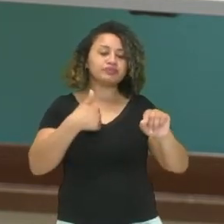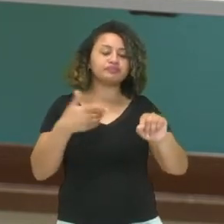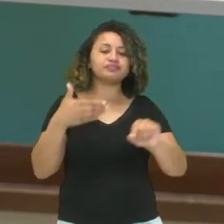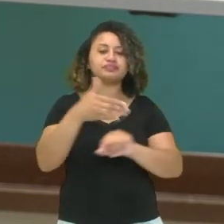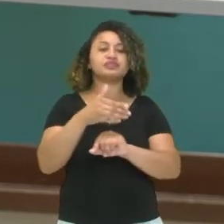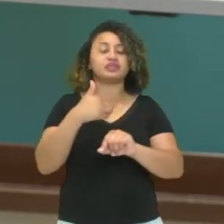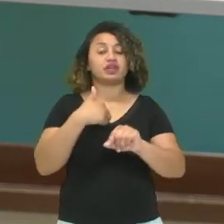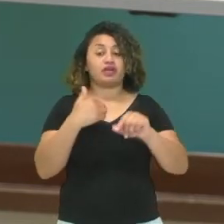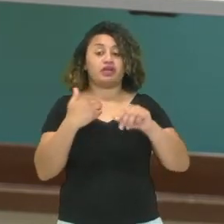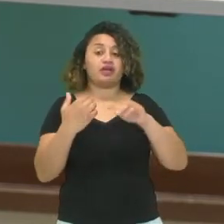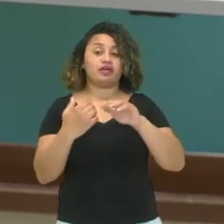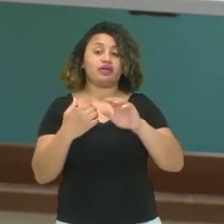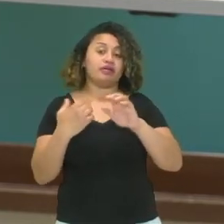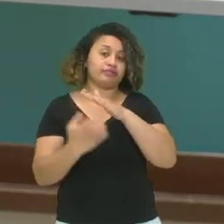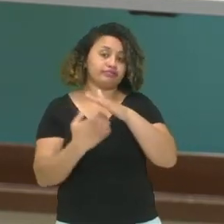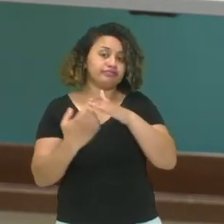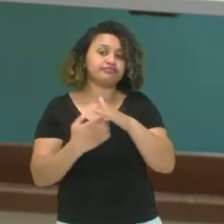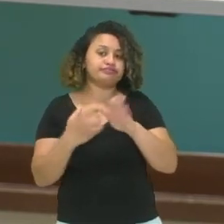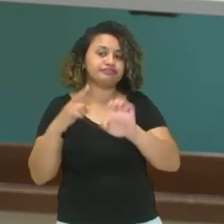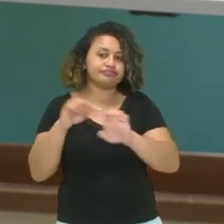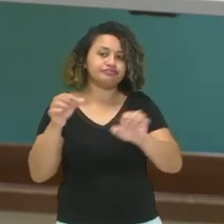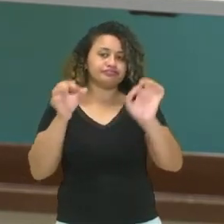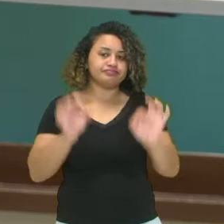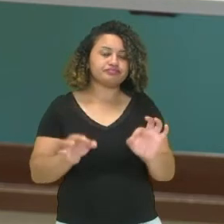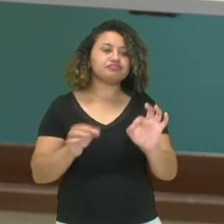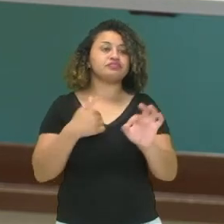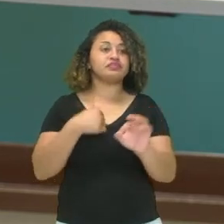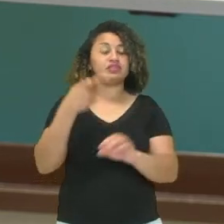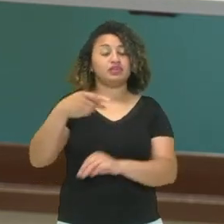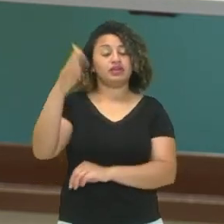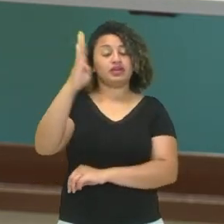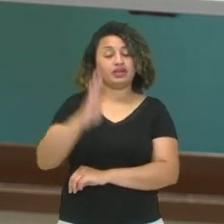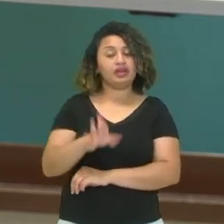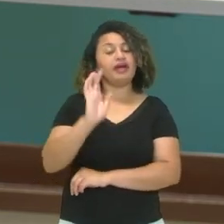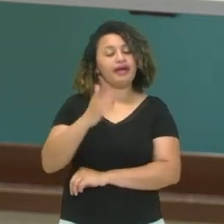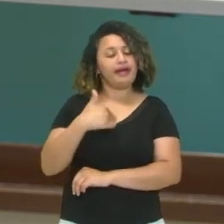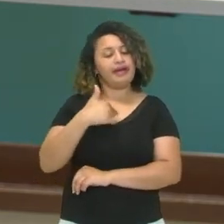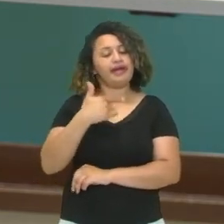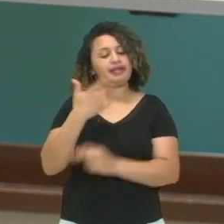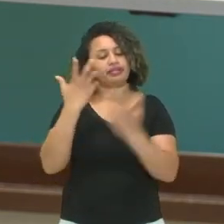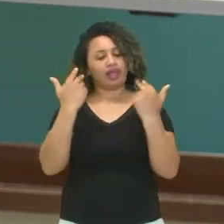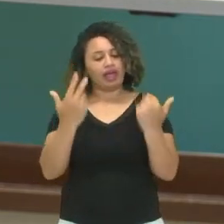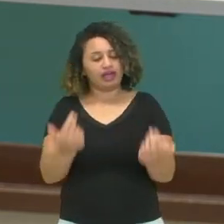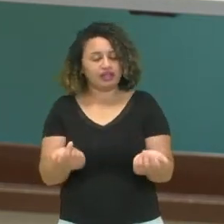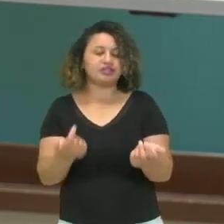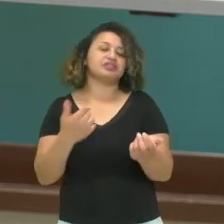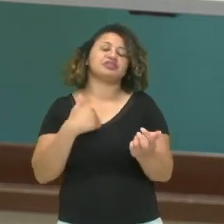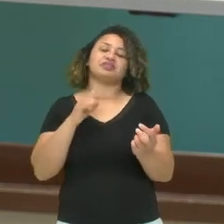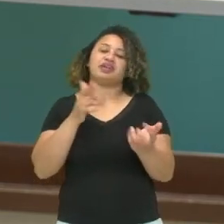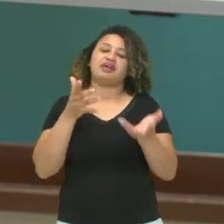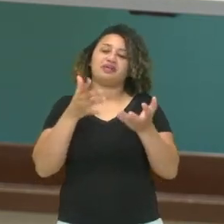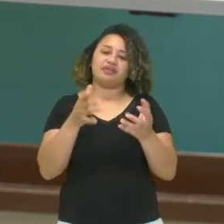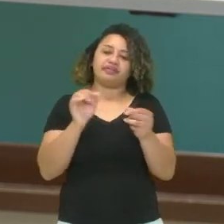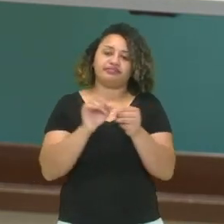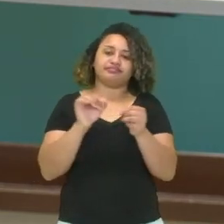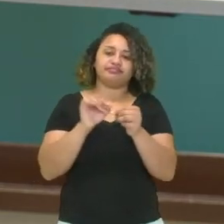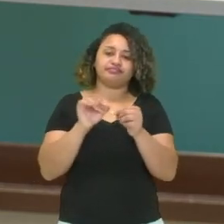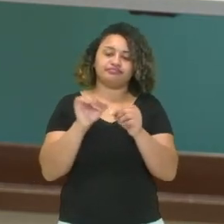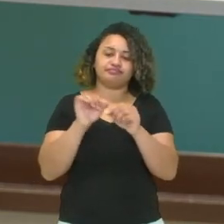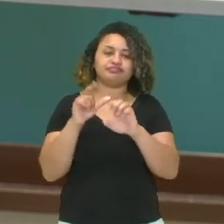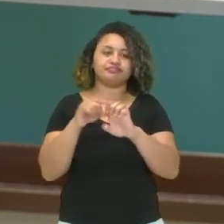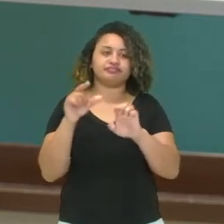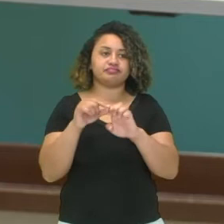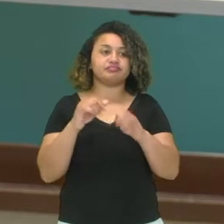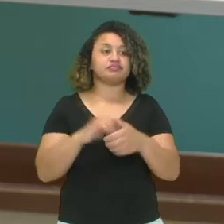de um empreendimento. Que nós já falamos, né? O brasileiro é um empreendedor por natureza. Então, a gente vai compreender